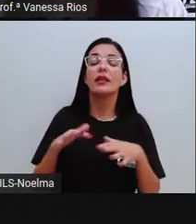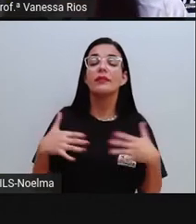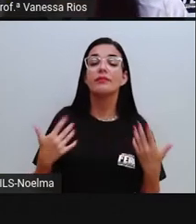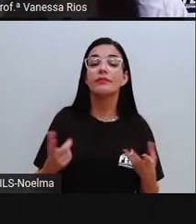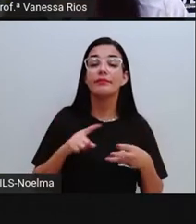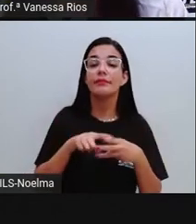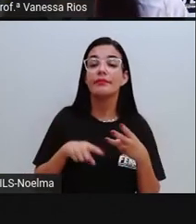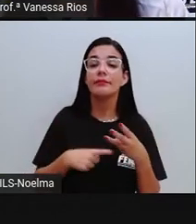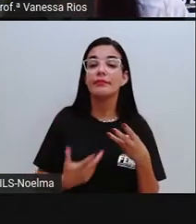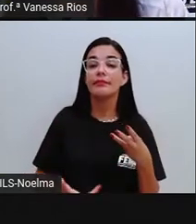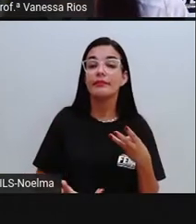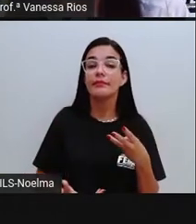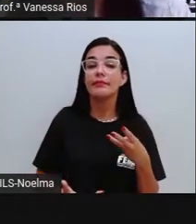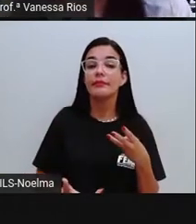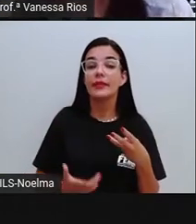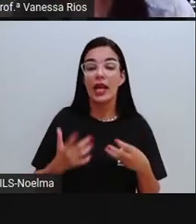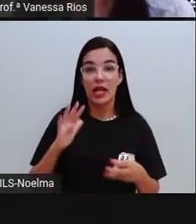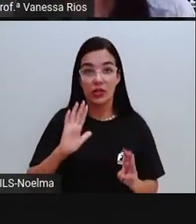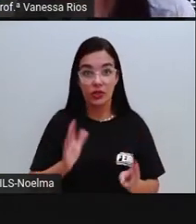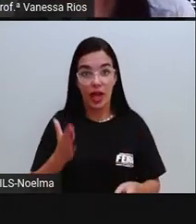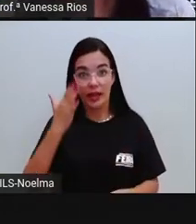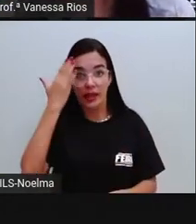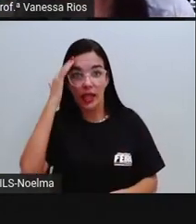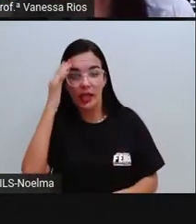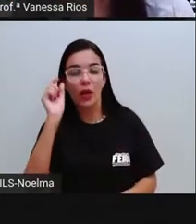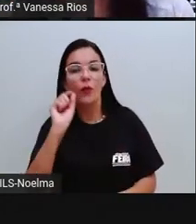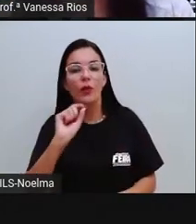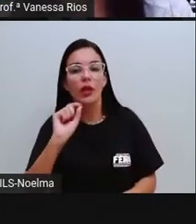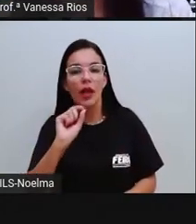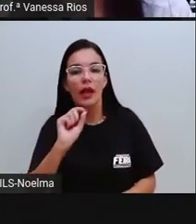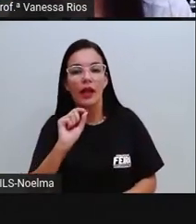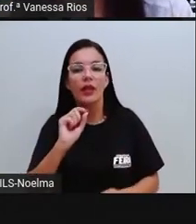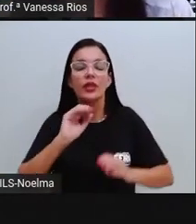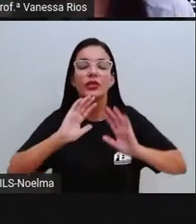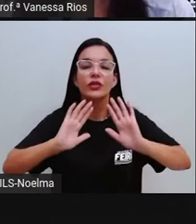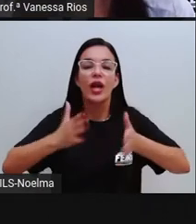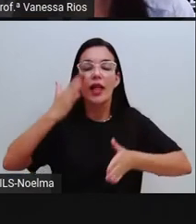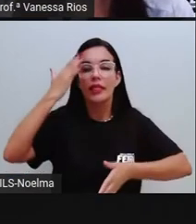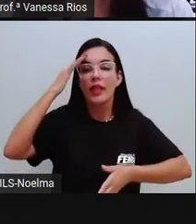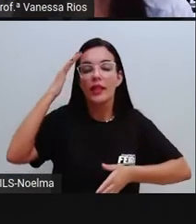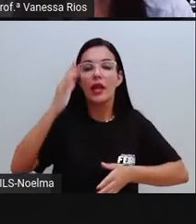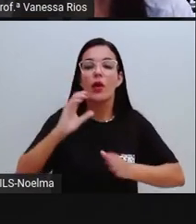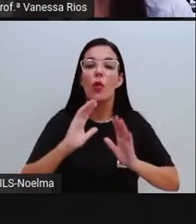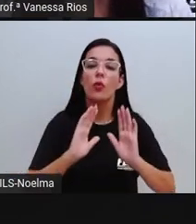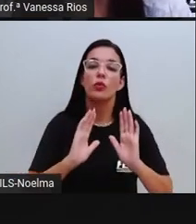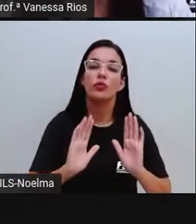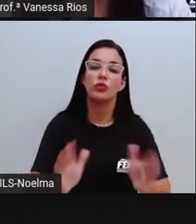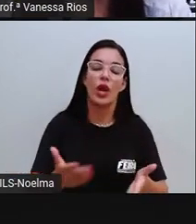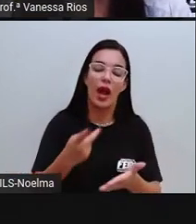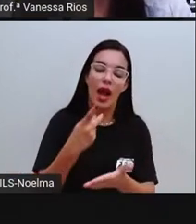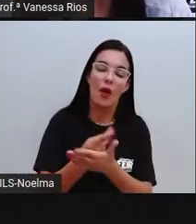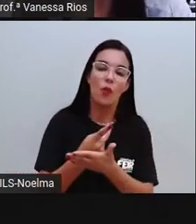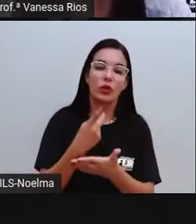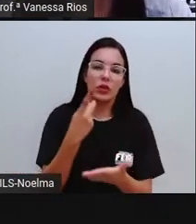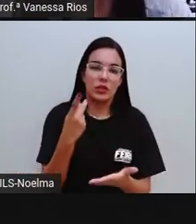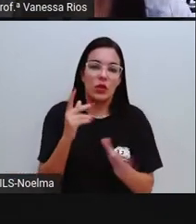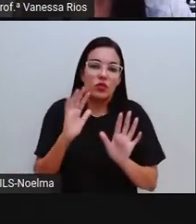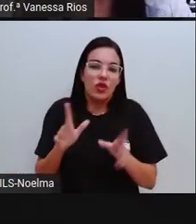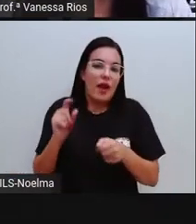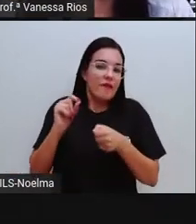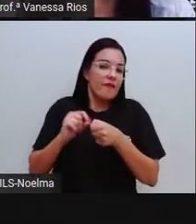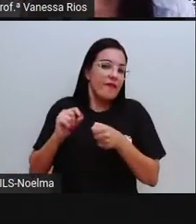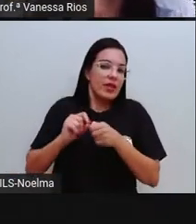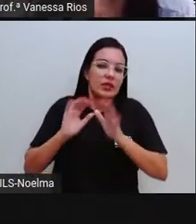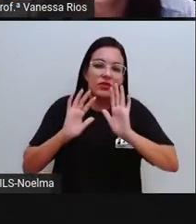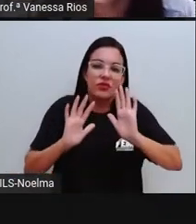praticar. Pelo nosso entendimento e compreensão, a gente entende aí que são ações que ele já fez, que ele